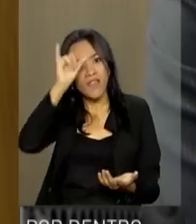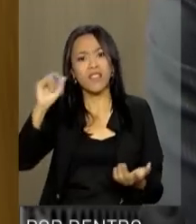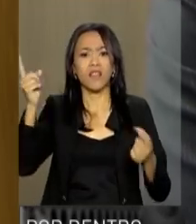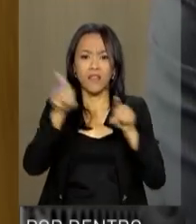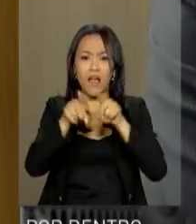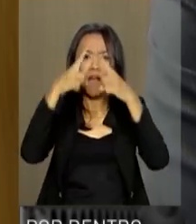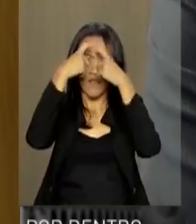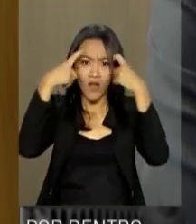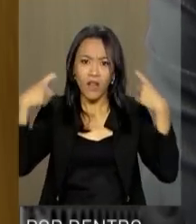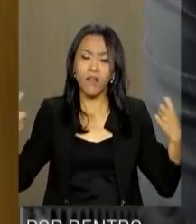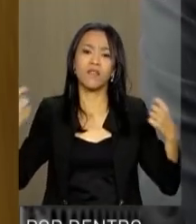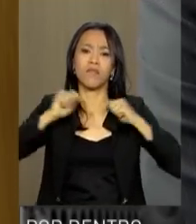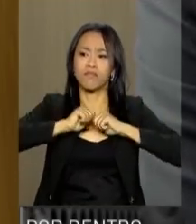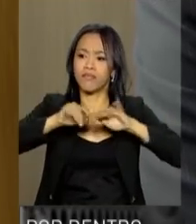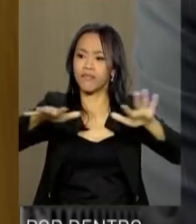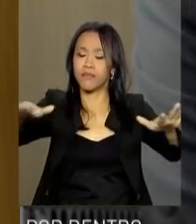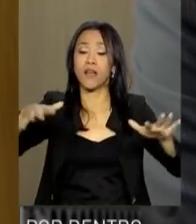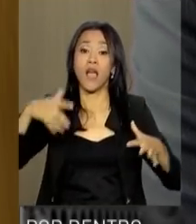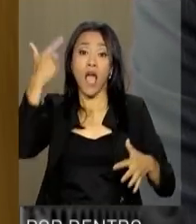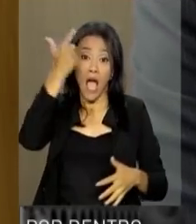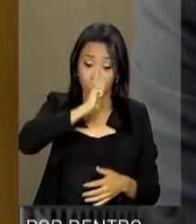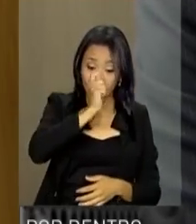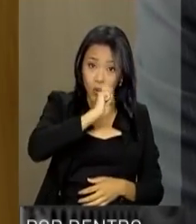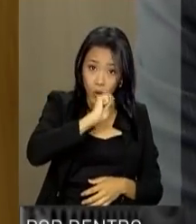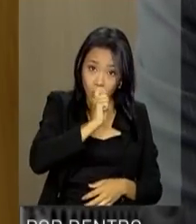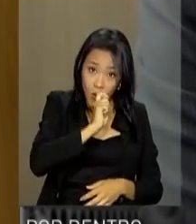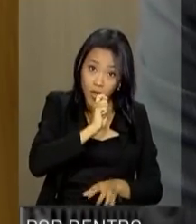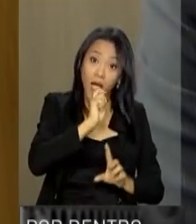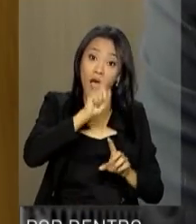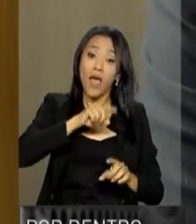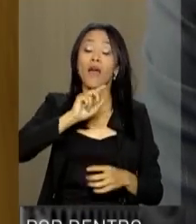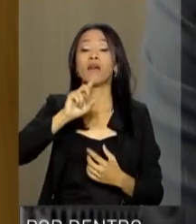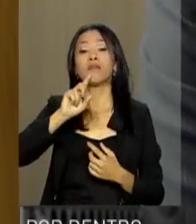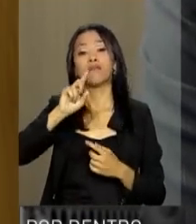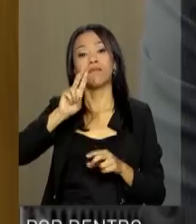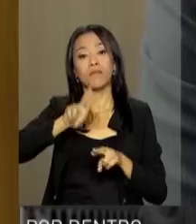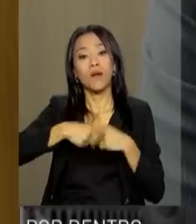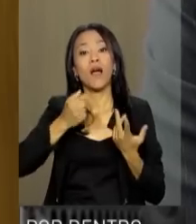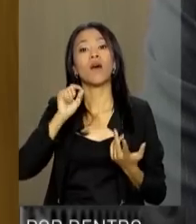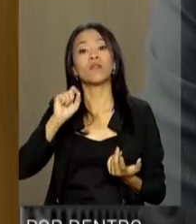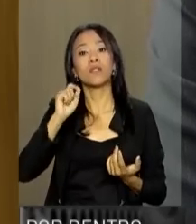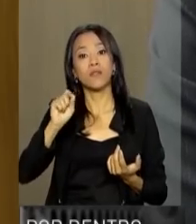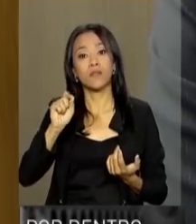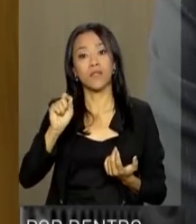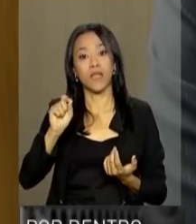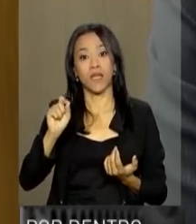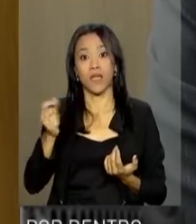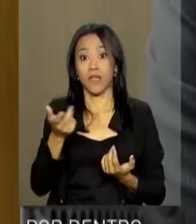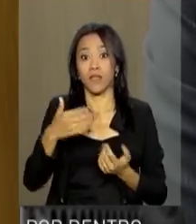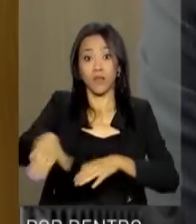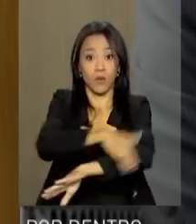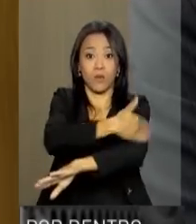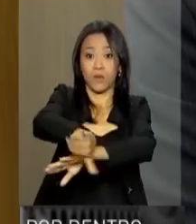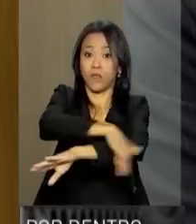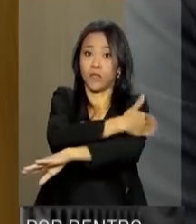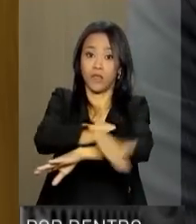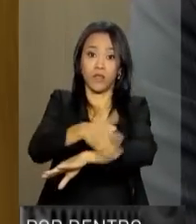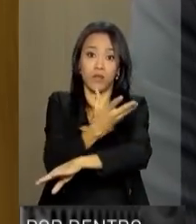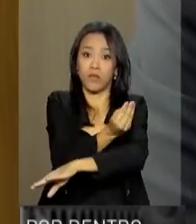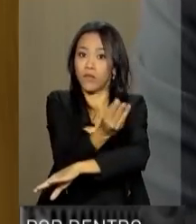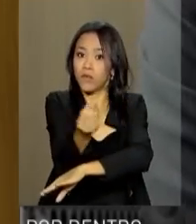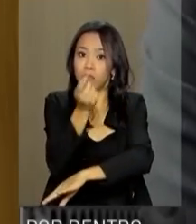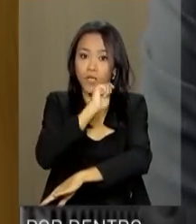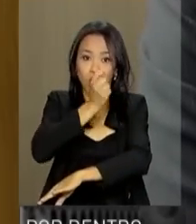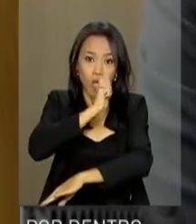e da distribuição a epidemia da droga ocorre um aumento da oferta gigantesco nas ruas o que